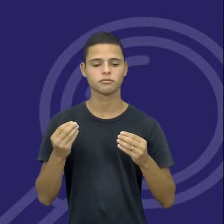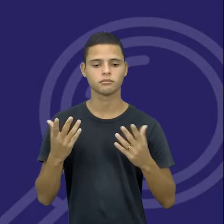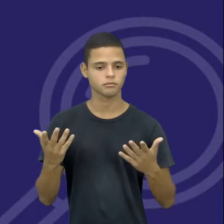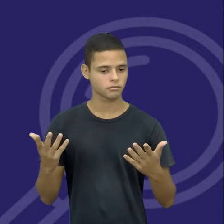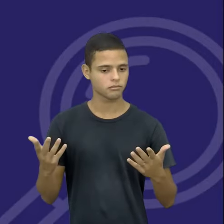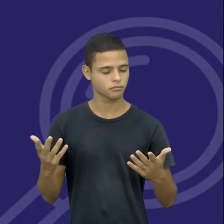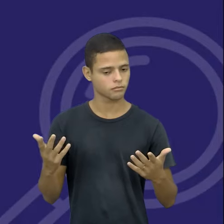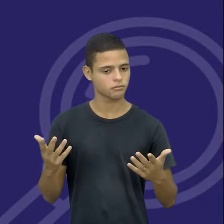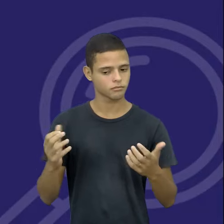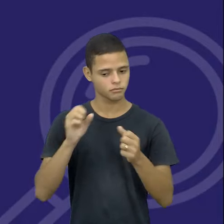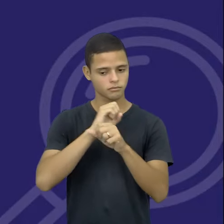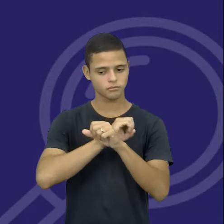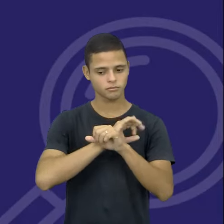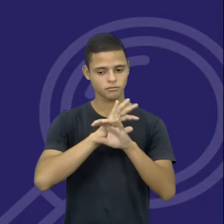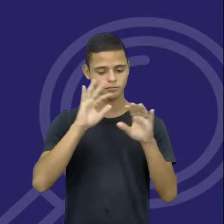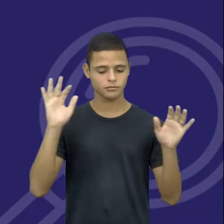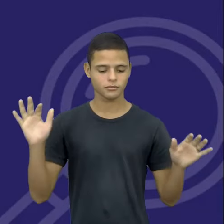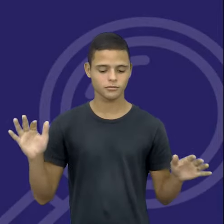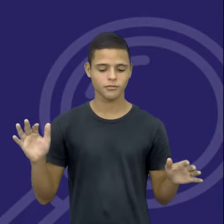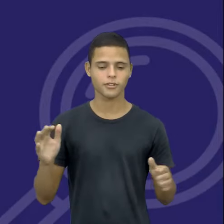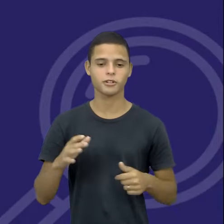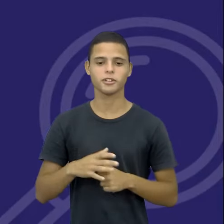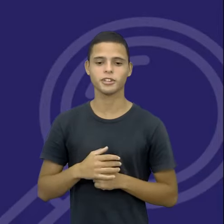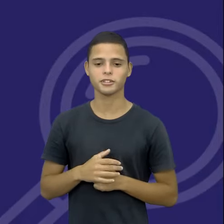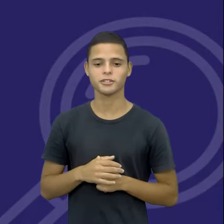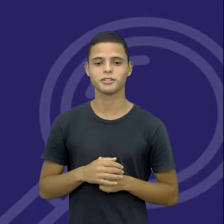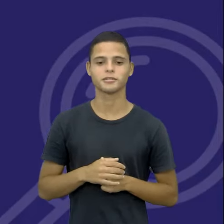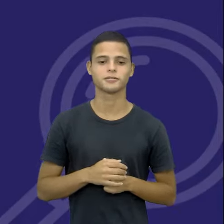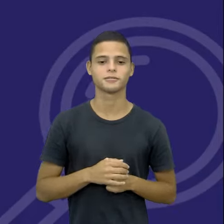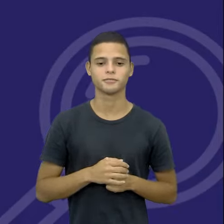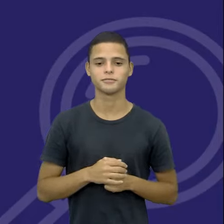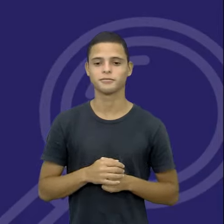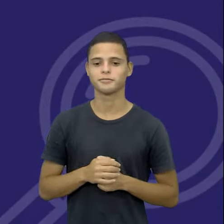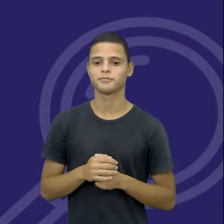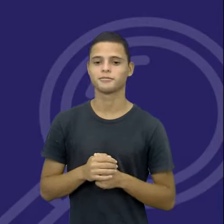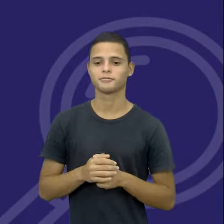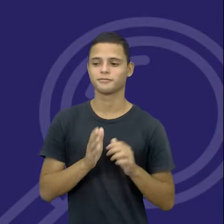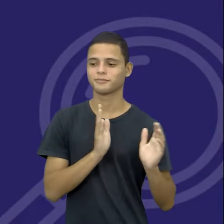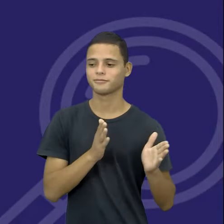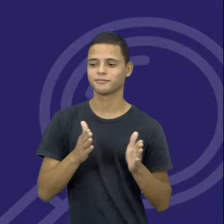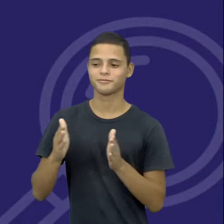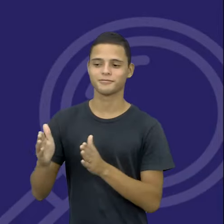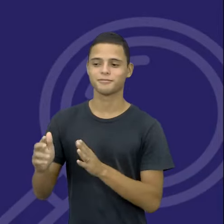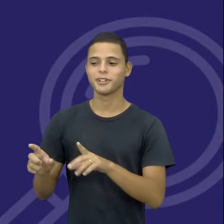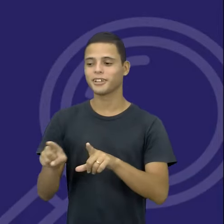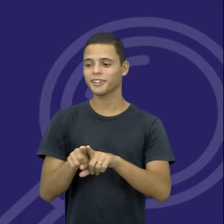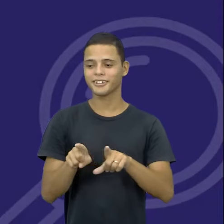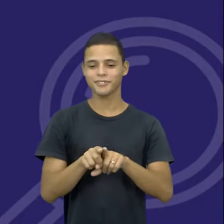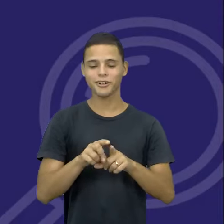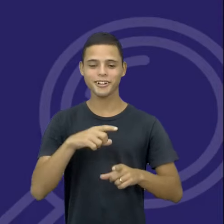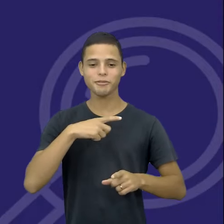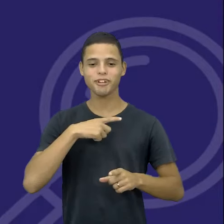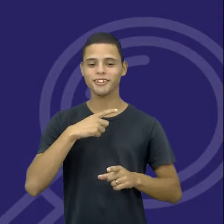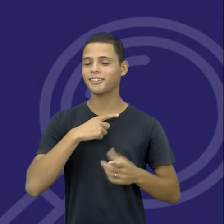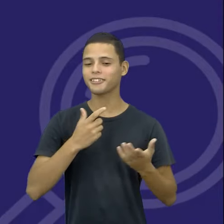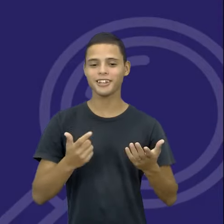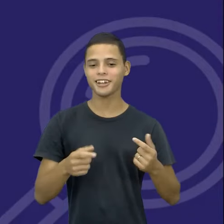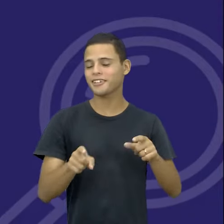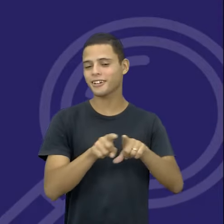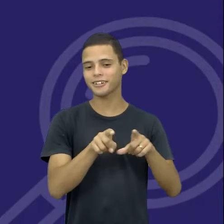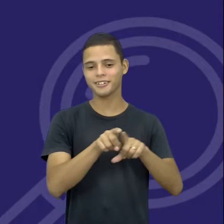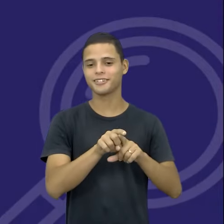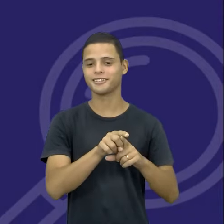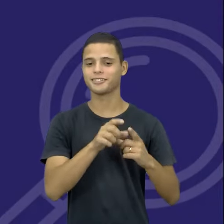estudante é claro essa estrutura que precisa ter, da organização dessa estrutura, né, para que haja